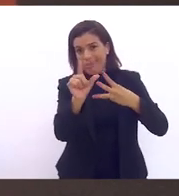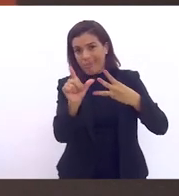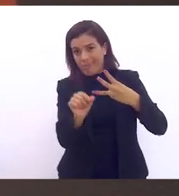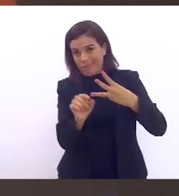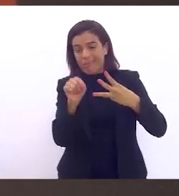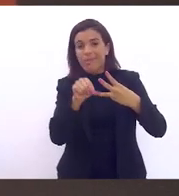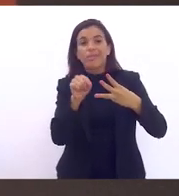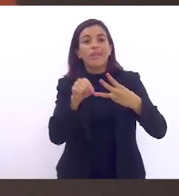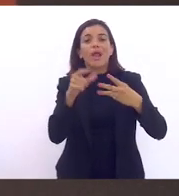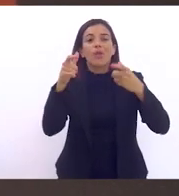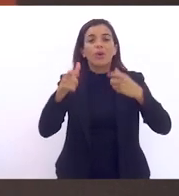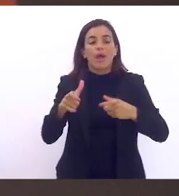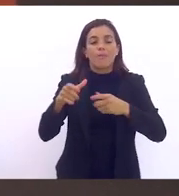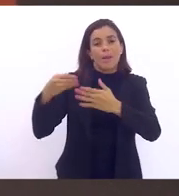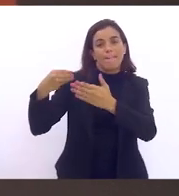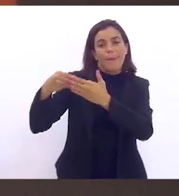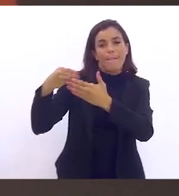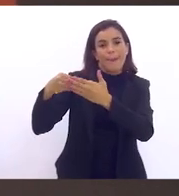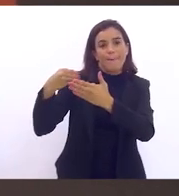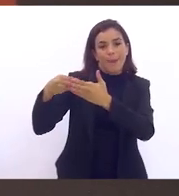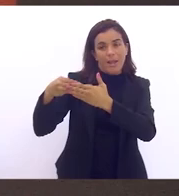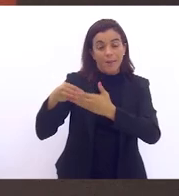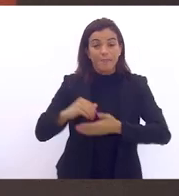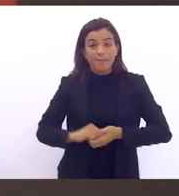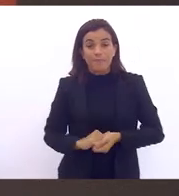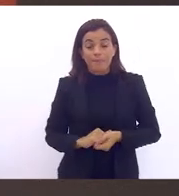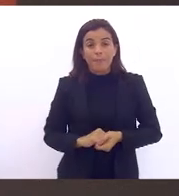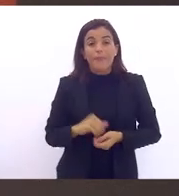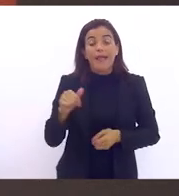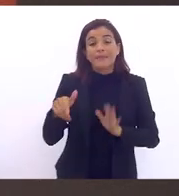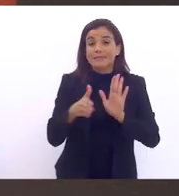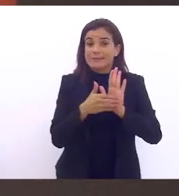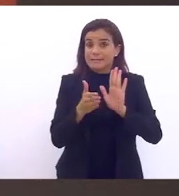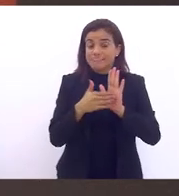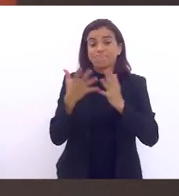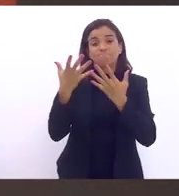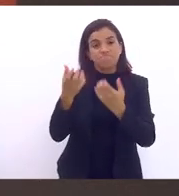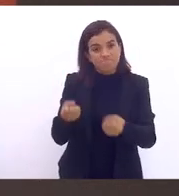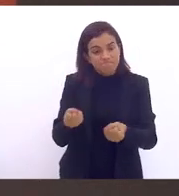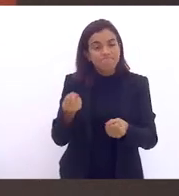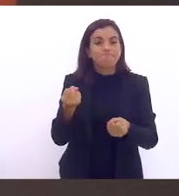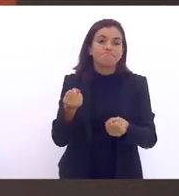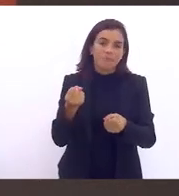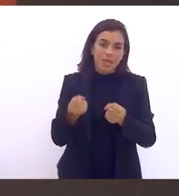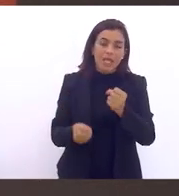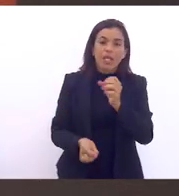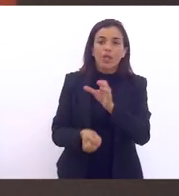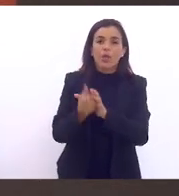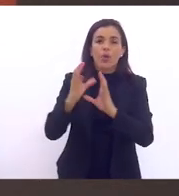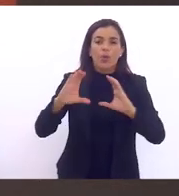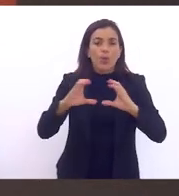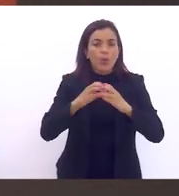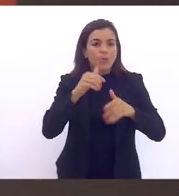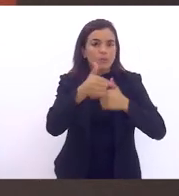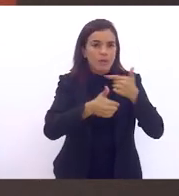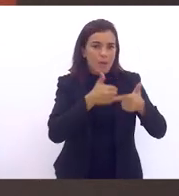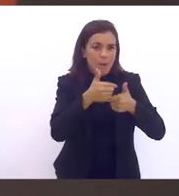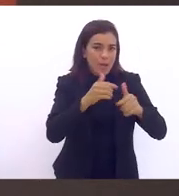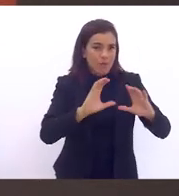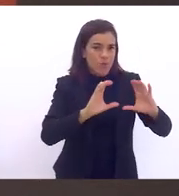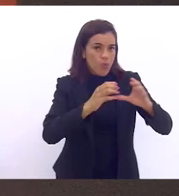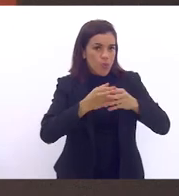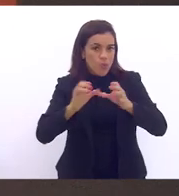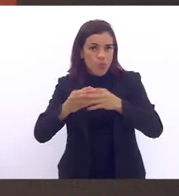pórticos de freeflow eh essa proposta ela foi acatada pela ntt Ela montou grupos de trabalho e esses grupos de trabalho